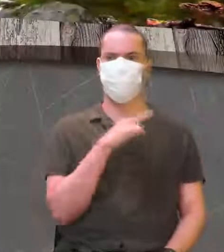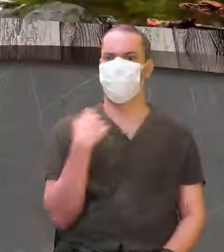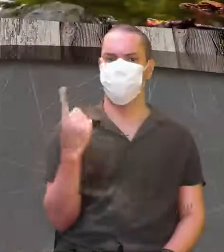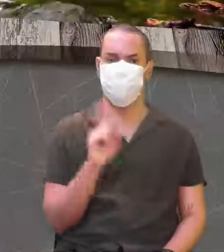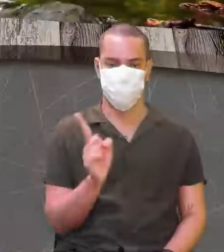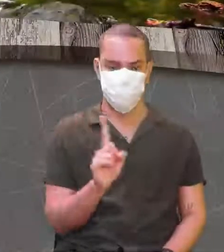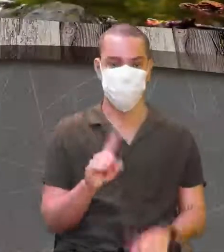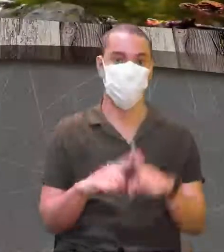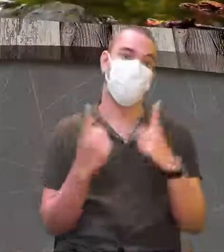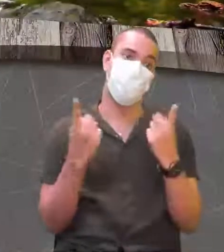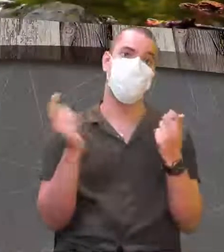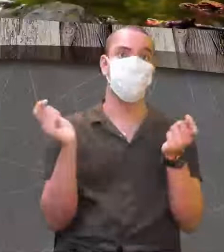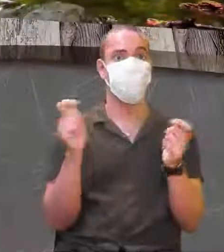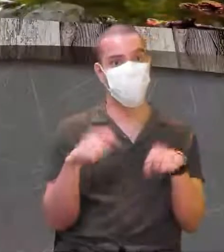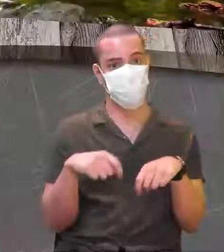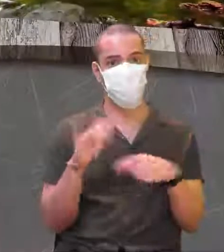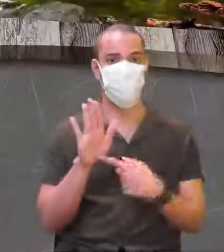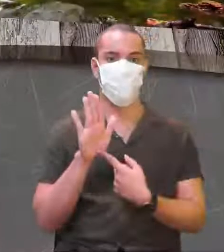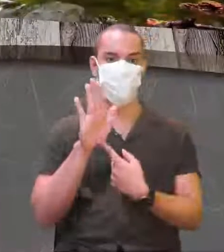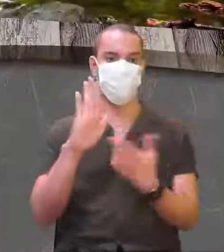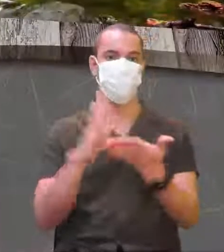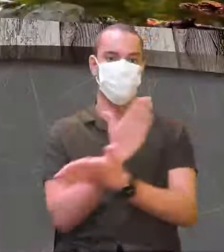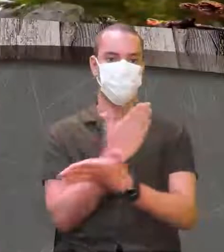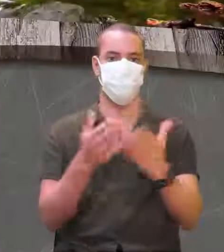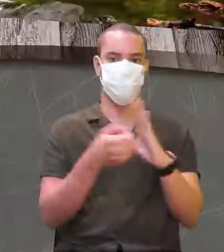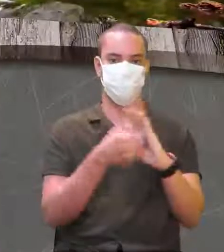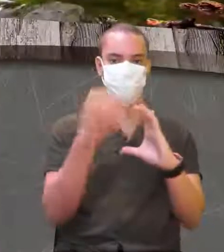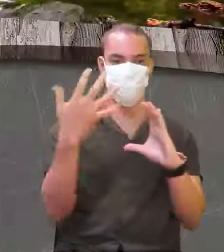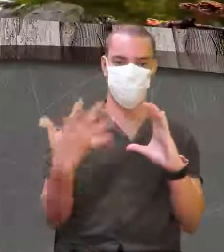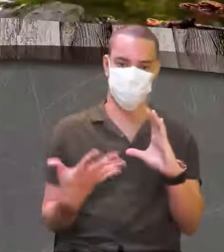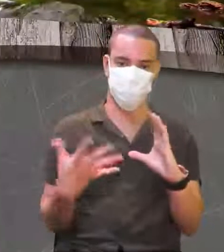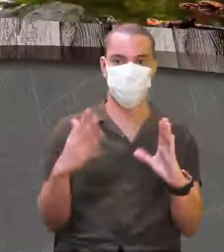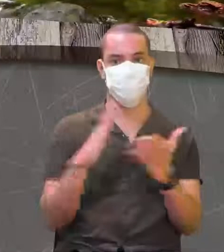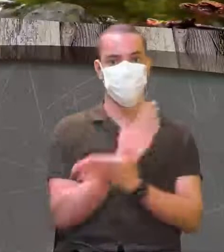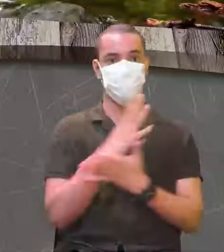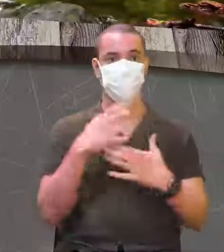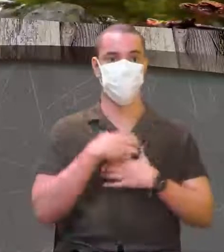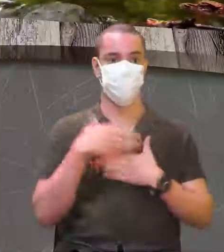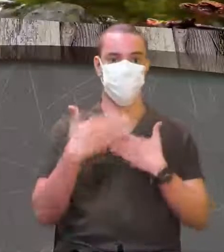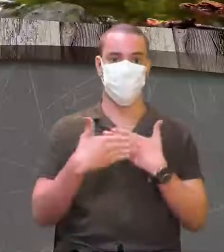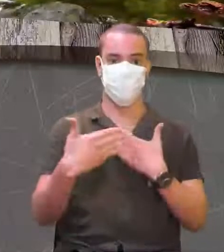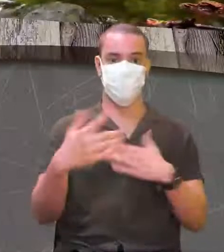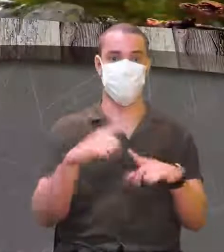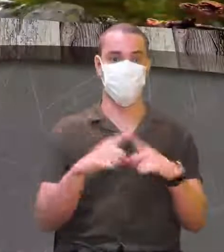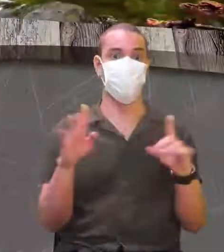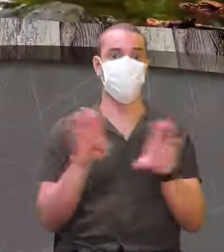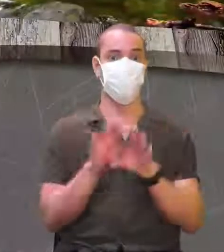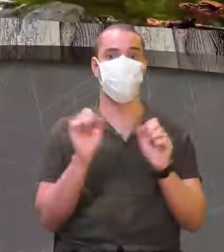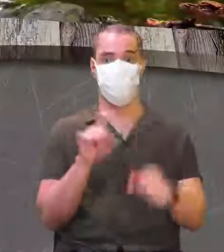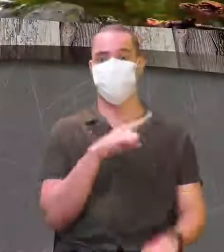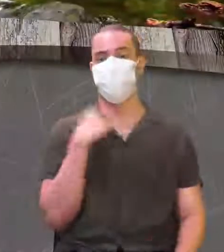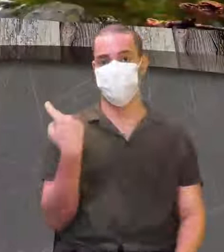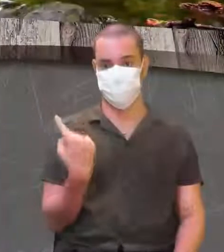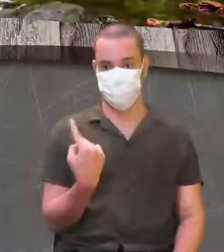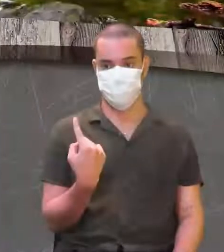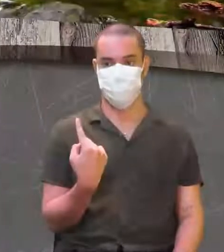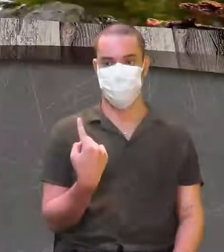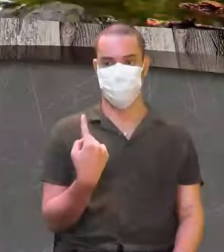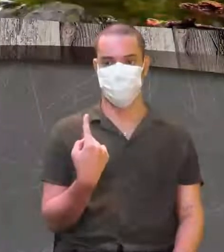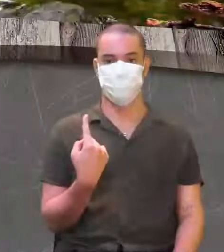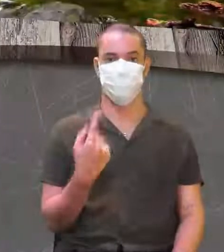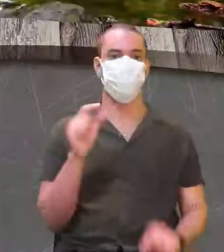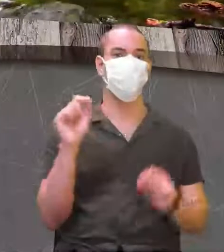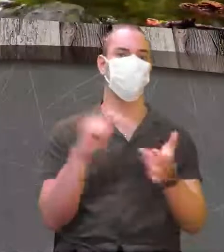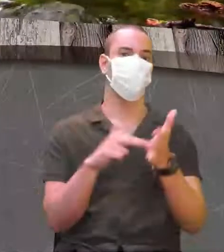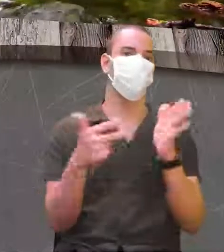morrer, né? E apresentar algumas características, né? Alguns sintomas depois. Mas também pode levar à morte, tá? O